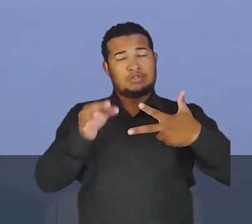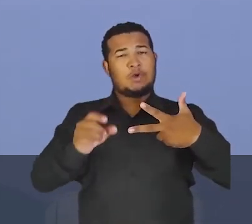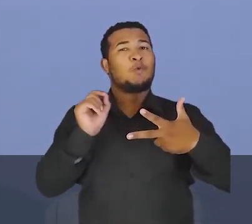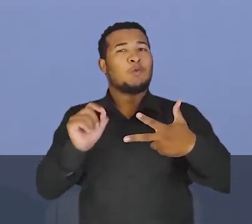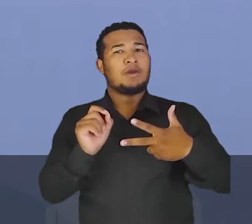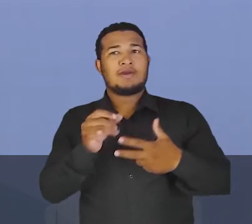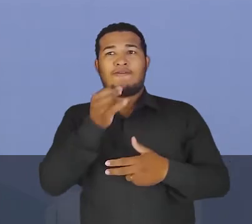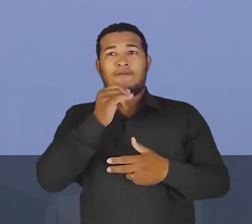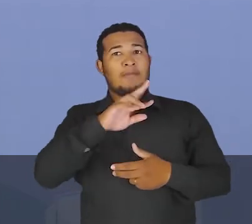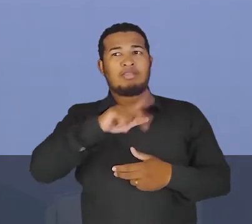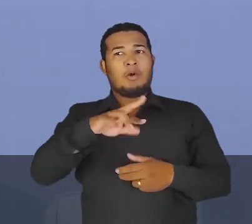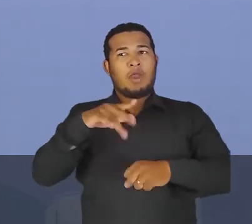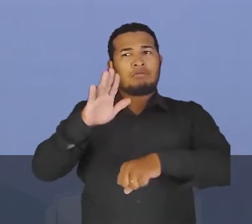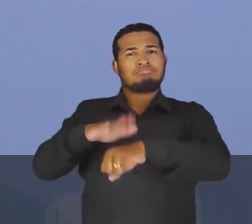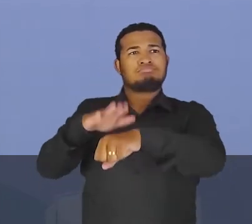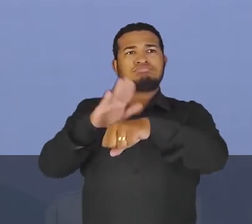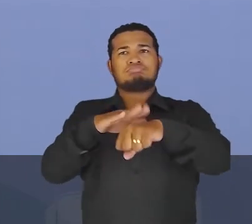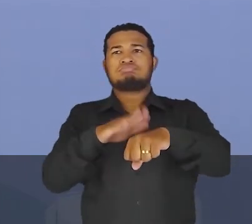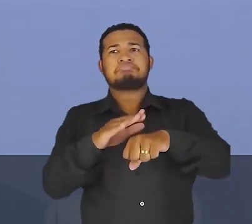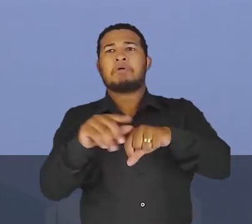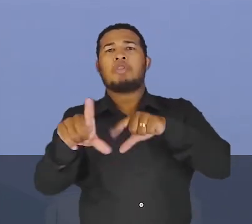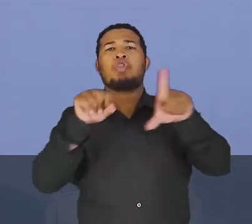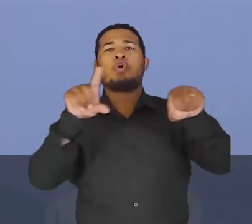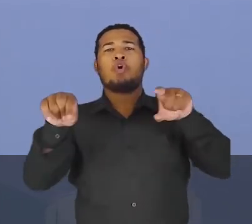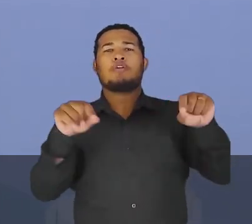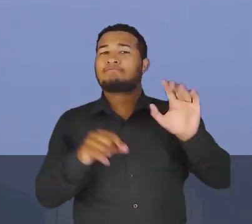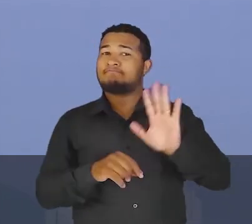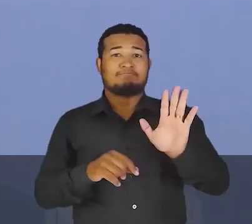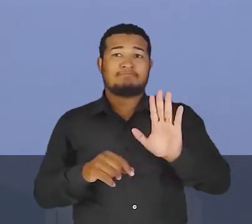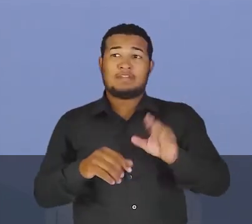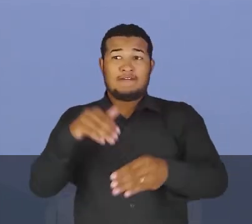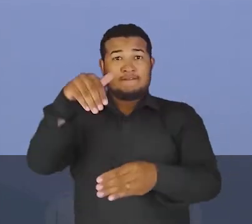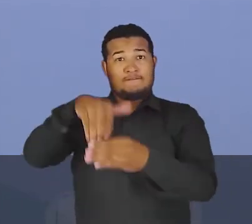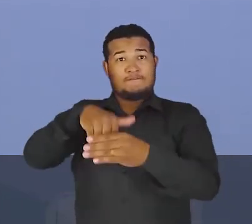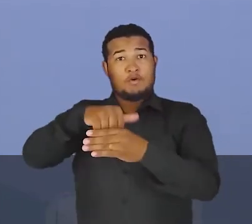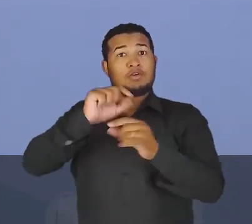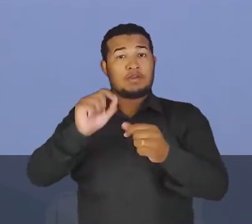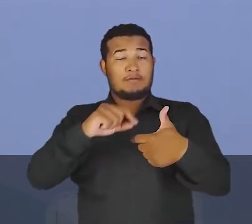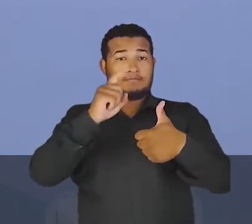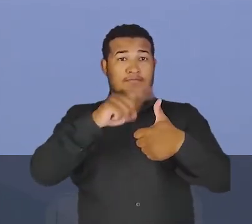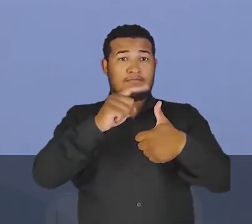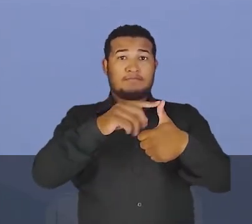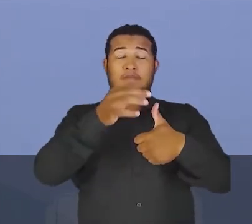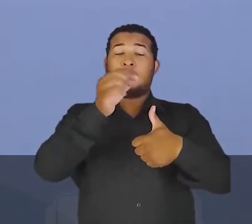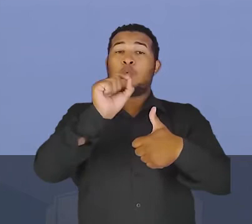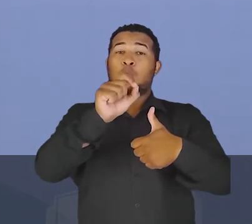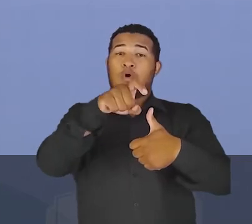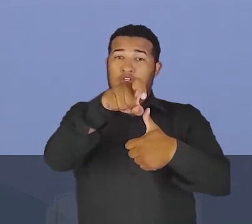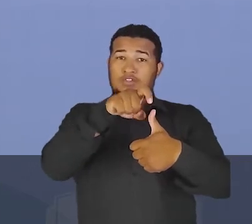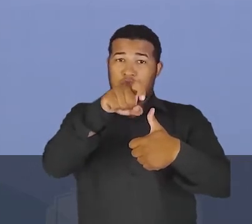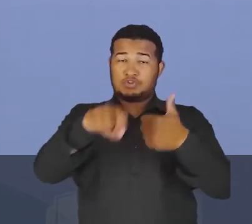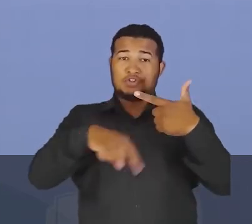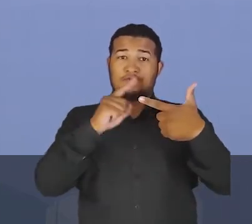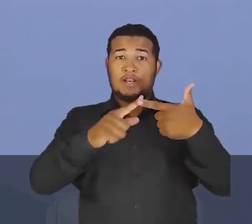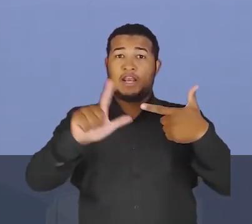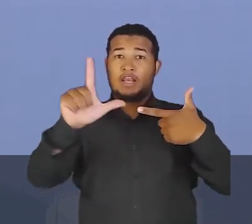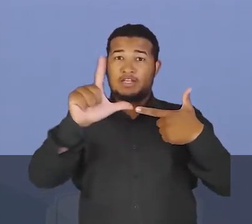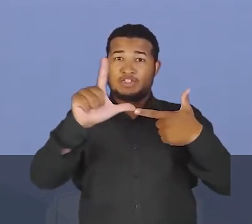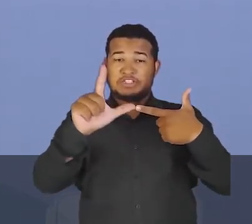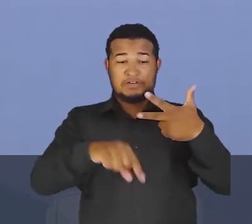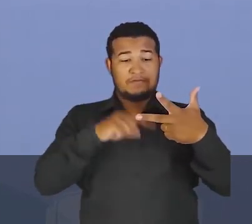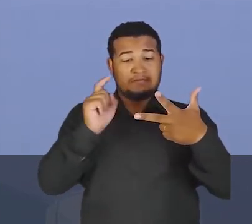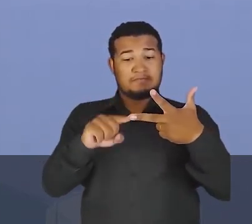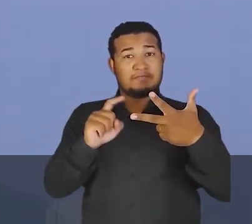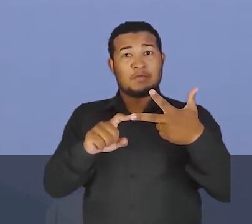não são eletivos, tá? A gente vota no Poder Executivo e no Poder Legislativo. Poder